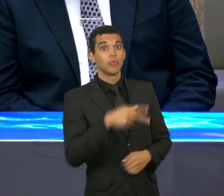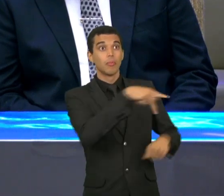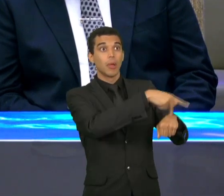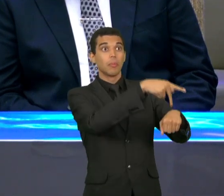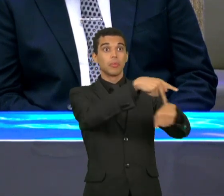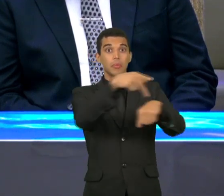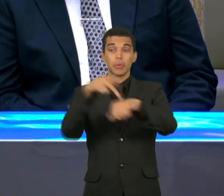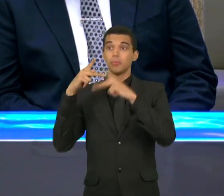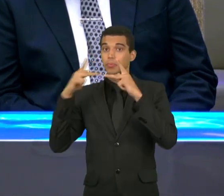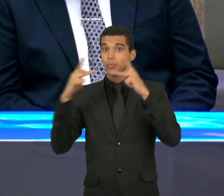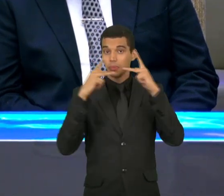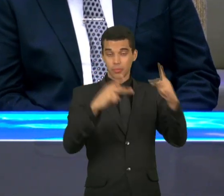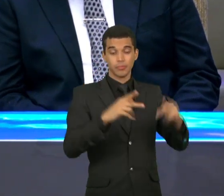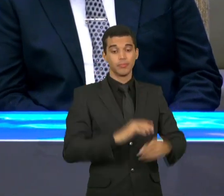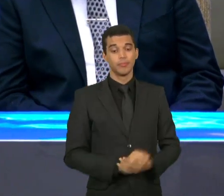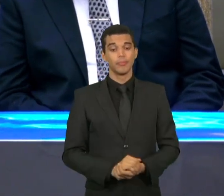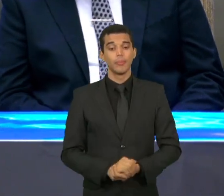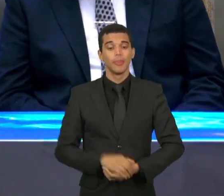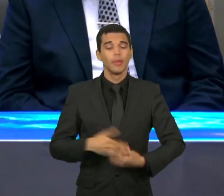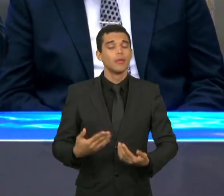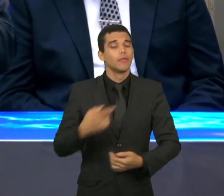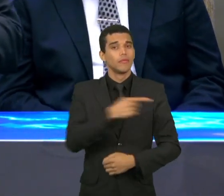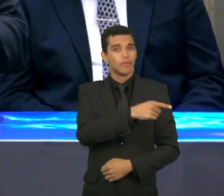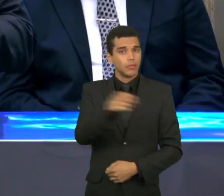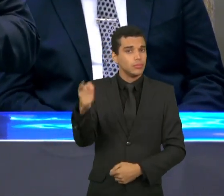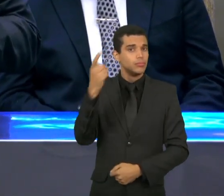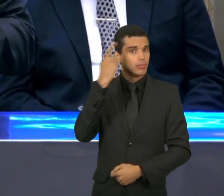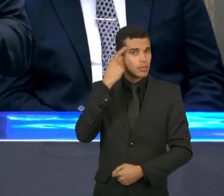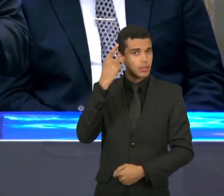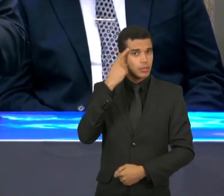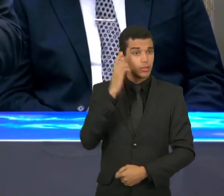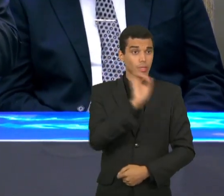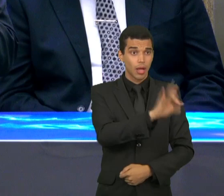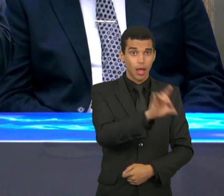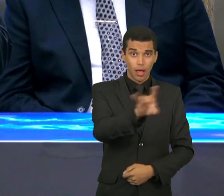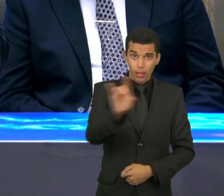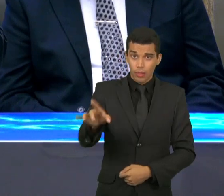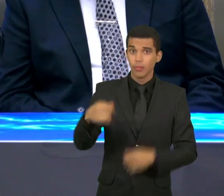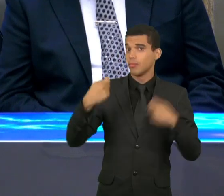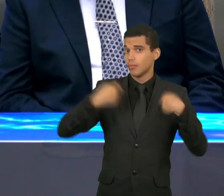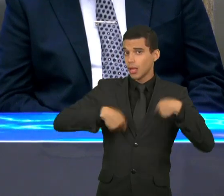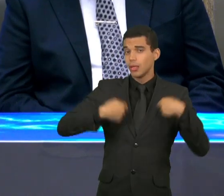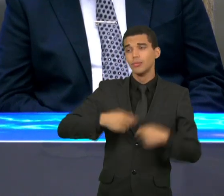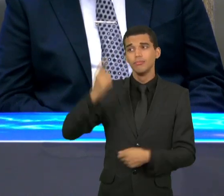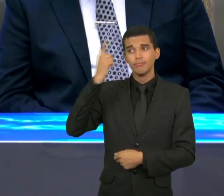faz pensar a cada um de vocês, o que é que vocês devem